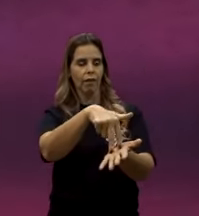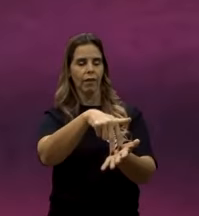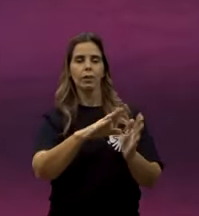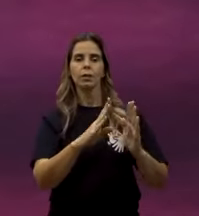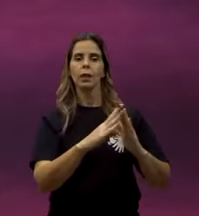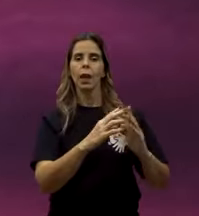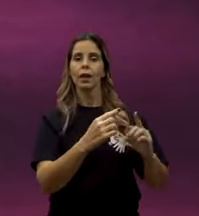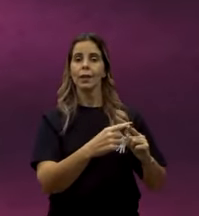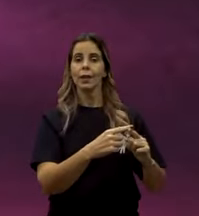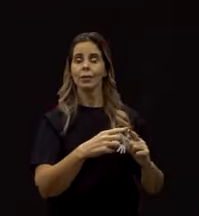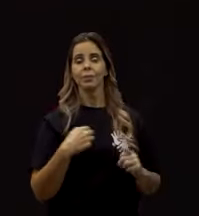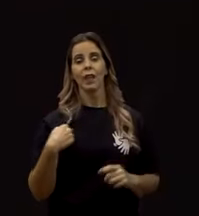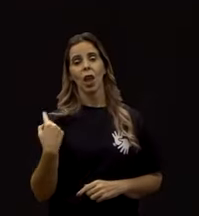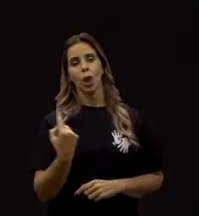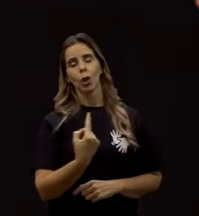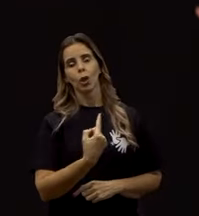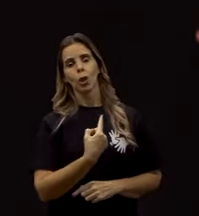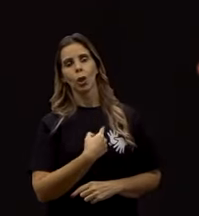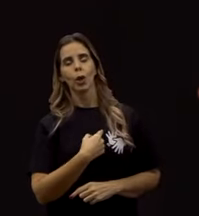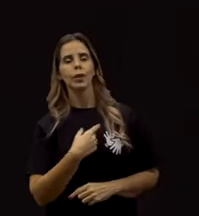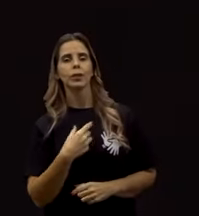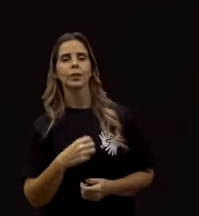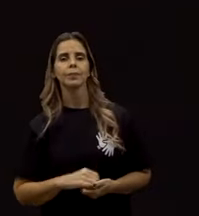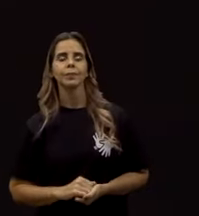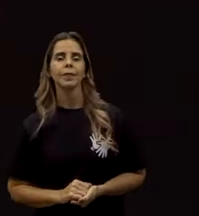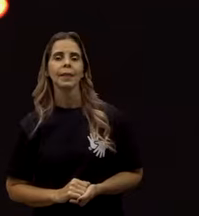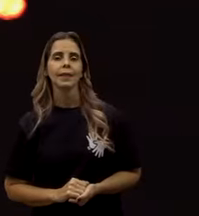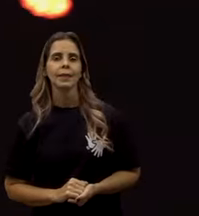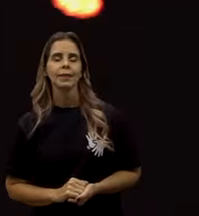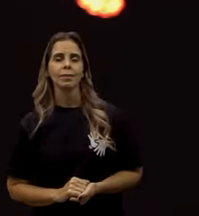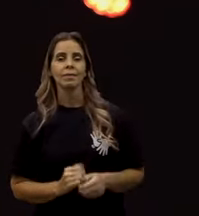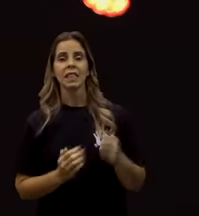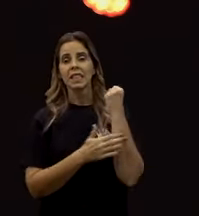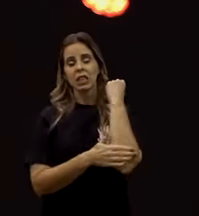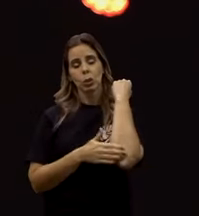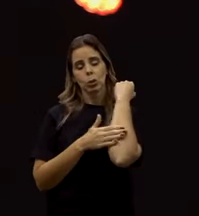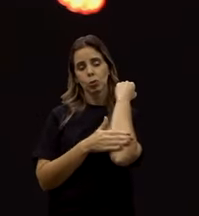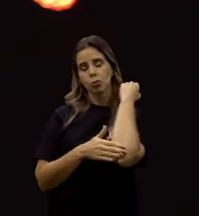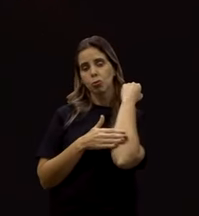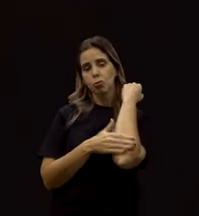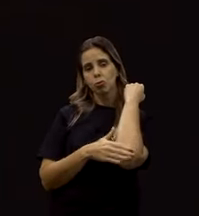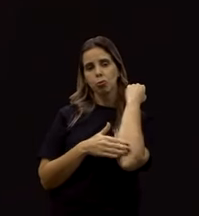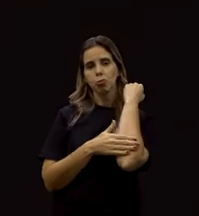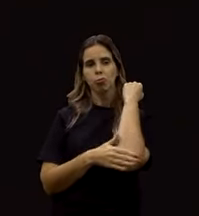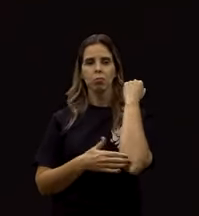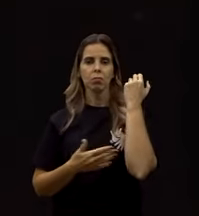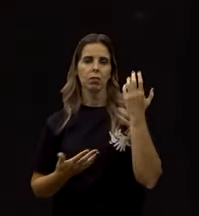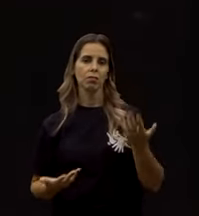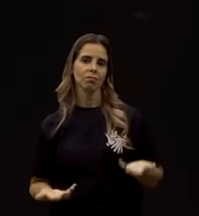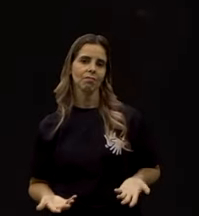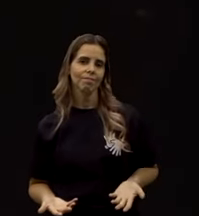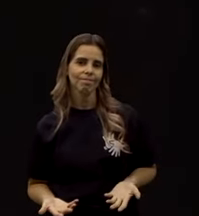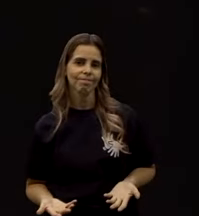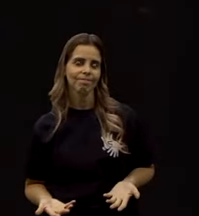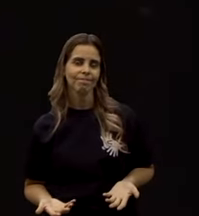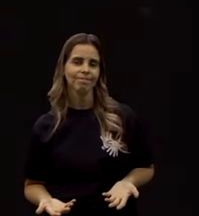tanta gente para ganhar aí fora no mundo a gente brigando por causa de cargo na igreja